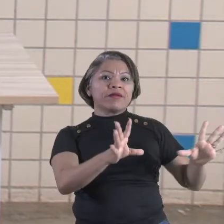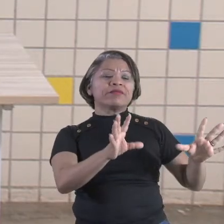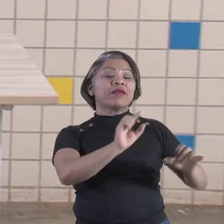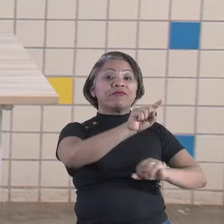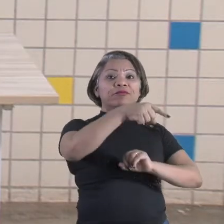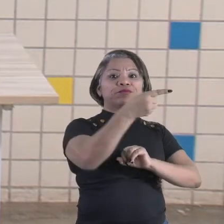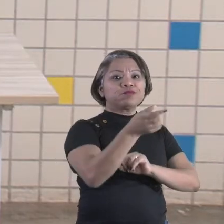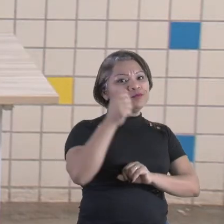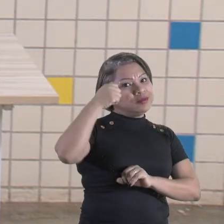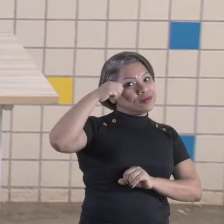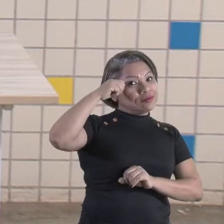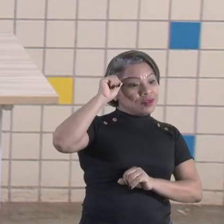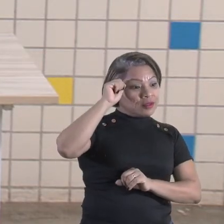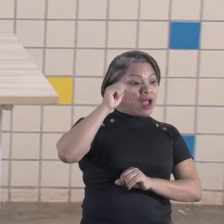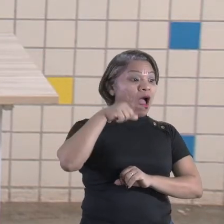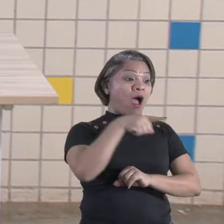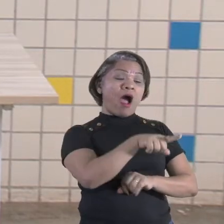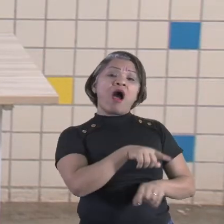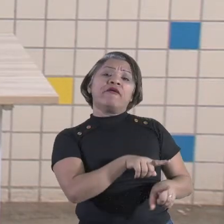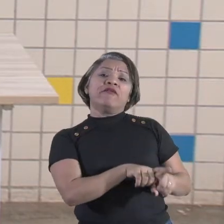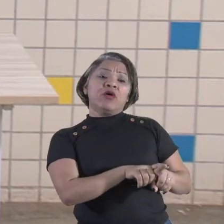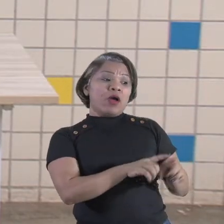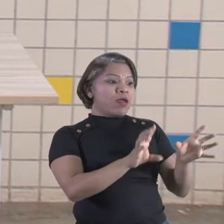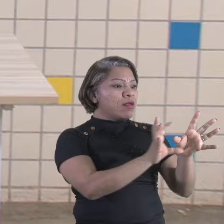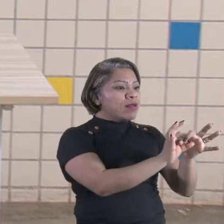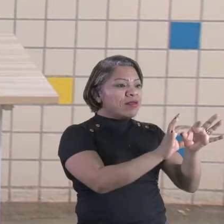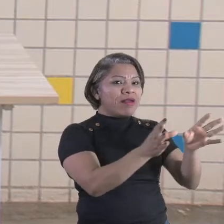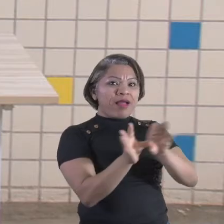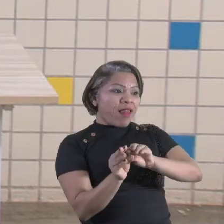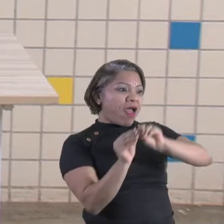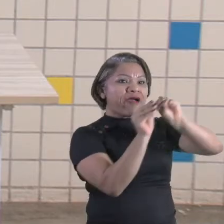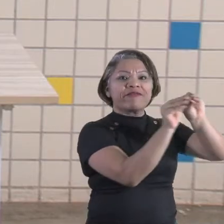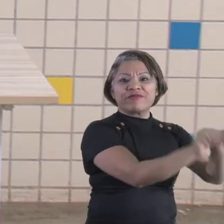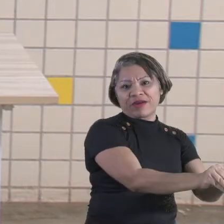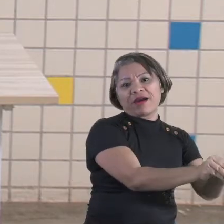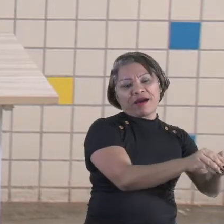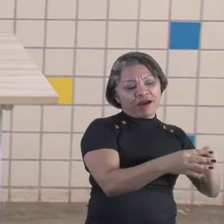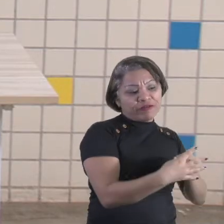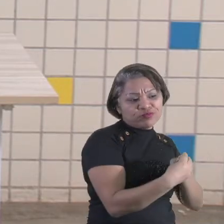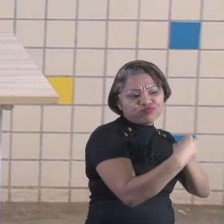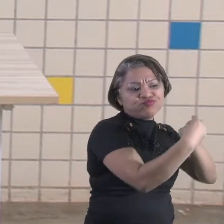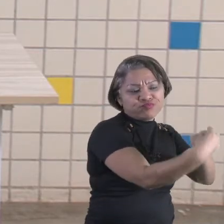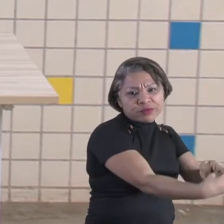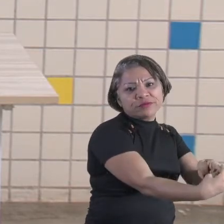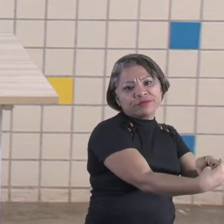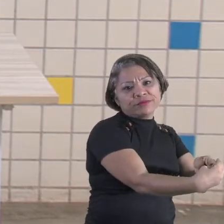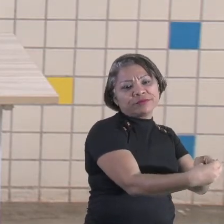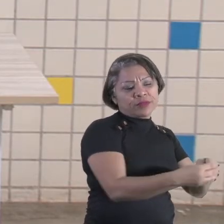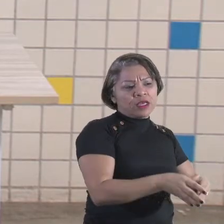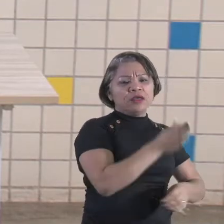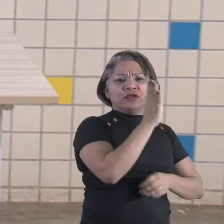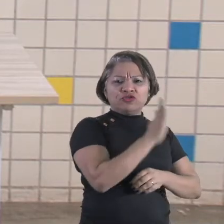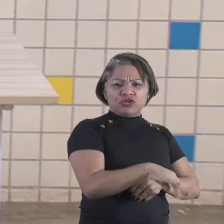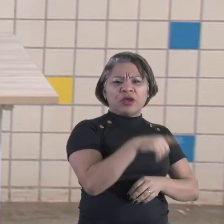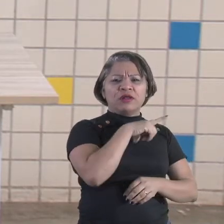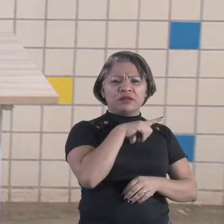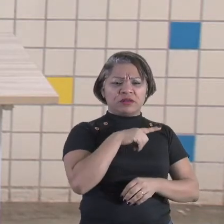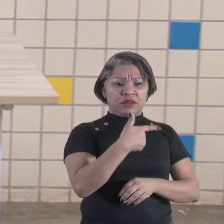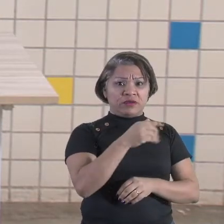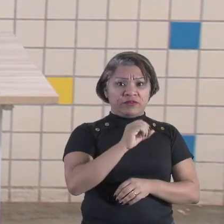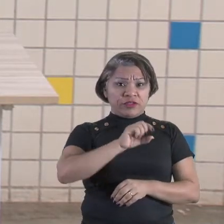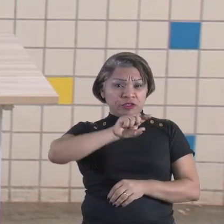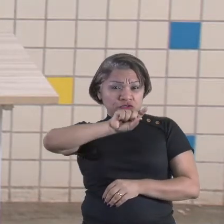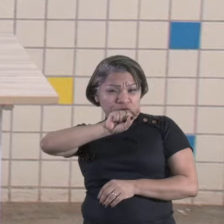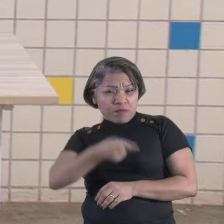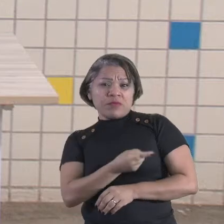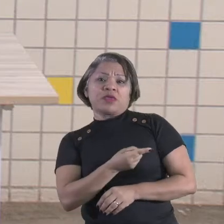quilombo. Por isso que lá chegou a ter cerca de 20 mil habitantes. E nessa luta pela liberdade, nessa